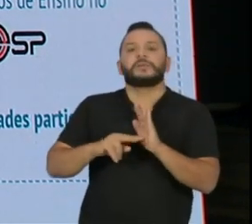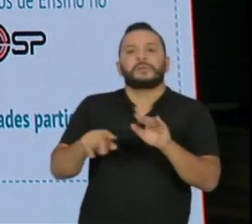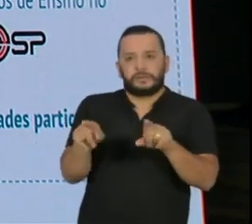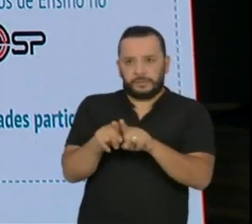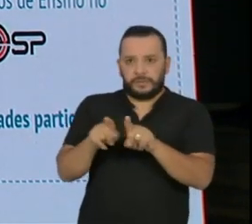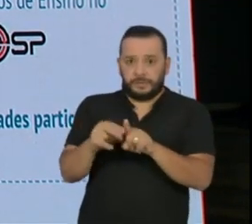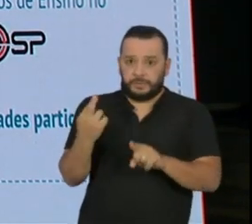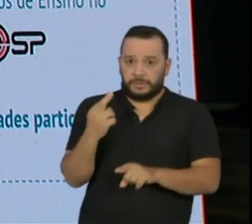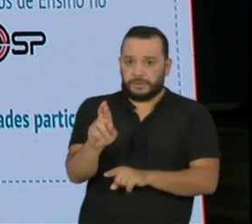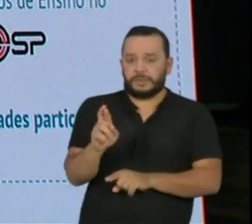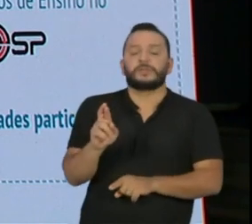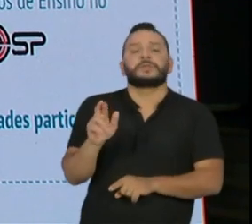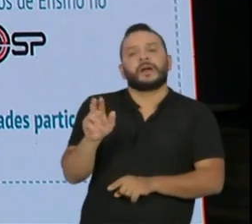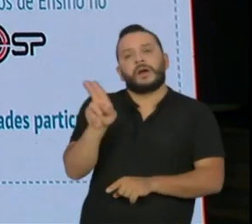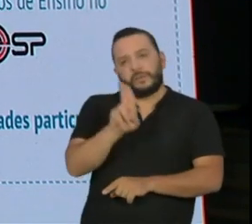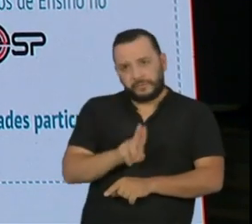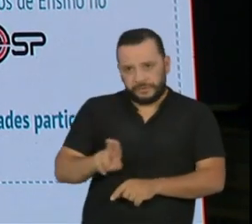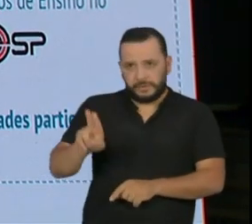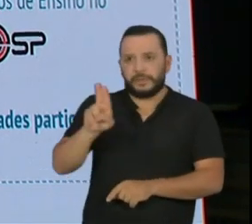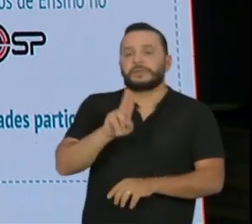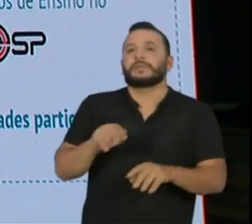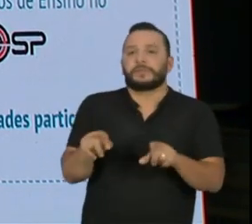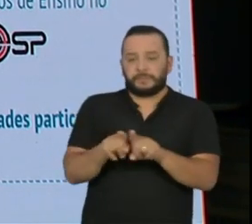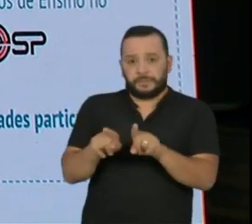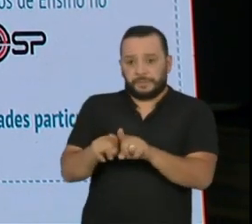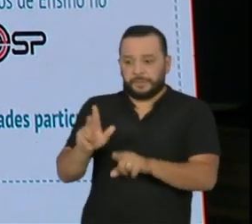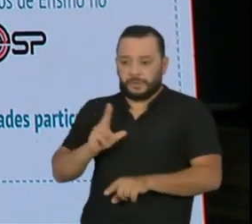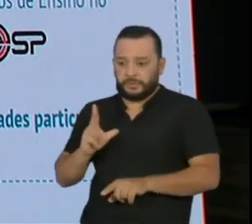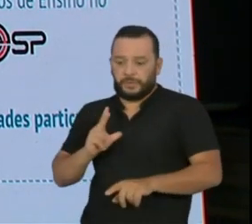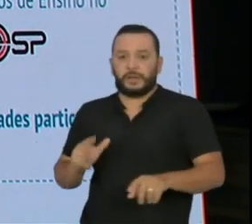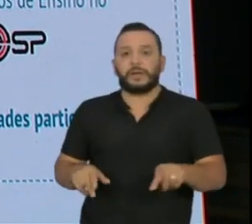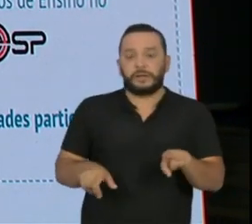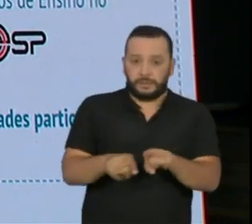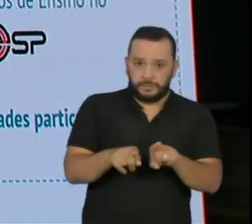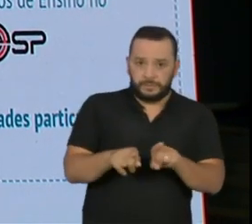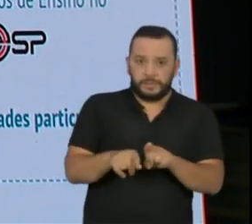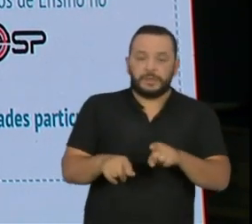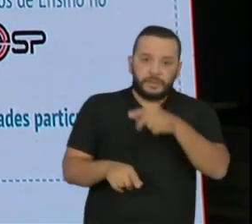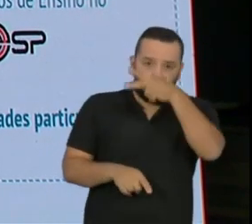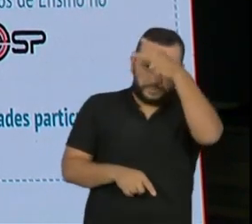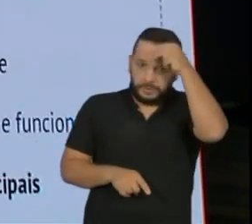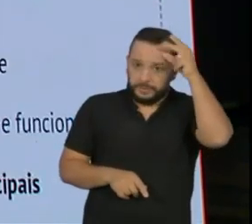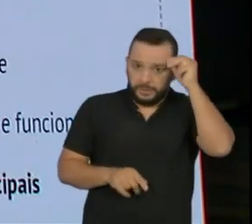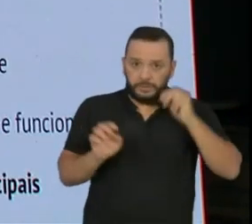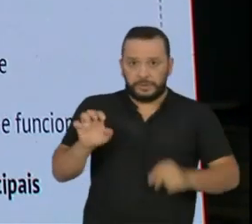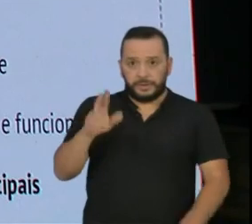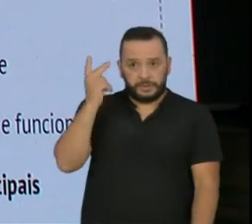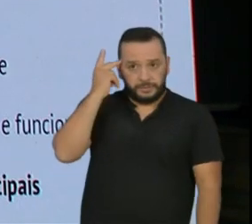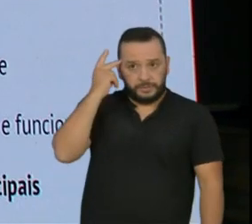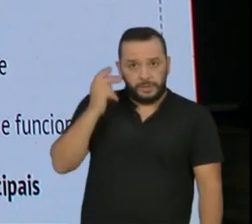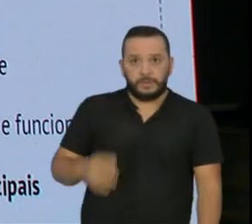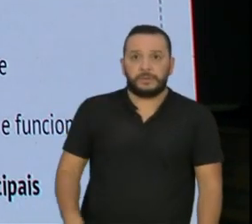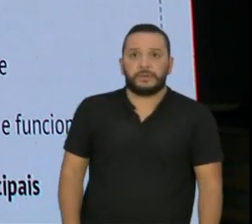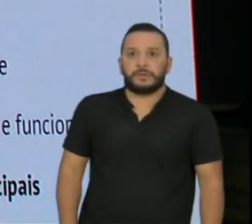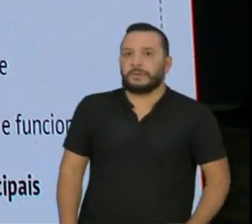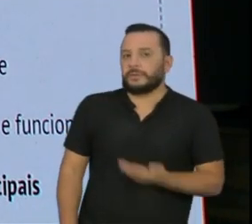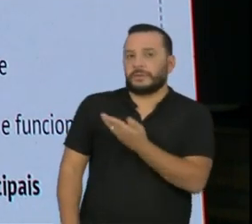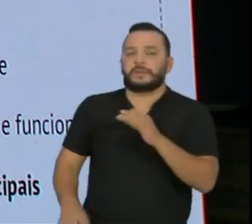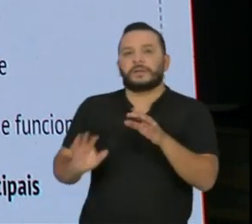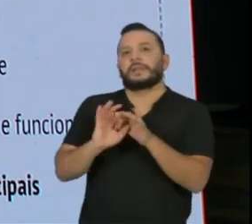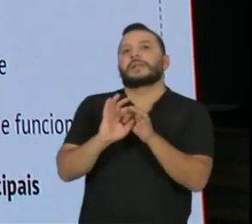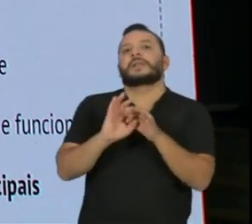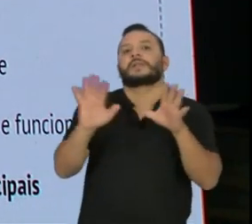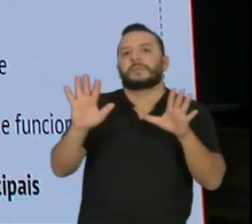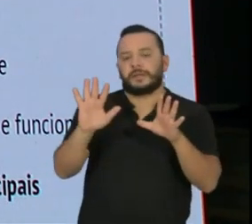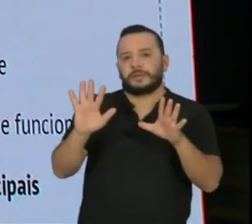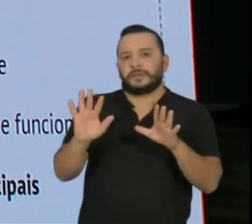representantes das universidades particulares e também das universidades municipais, que são importantes no Estado de São Paulo. Pode passar. Liberação gradual